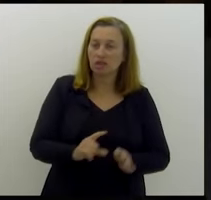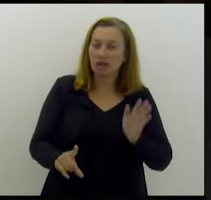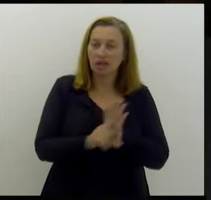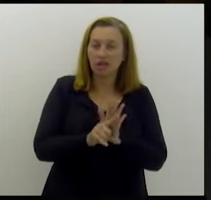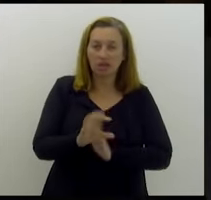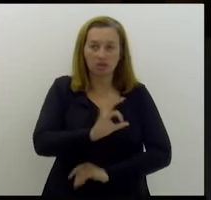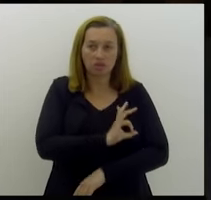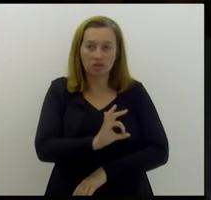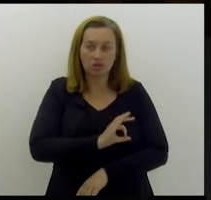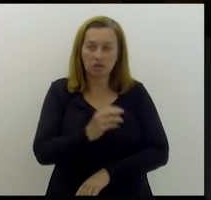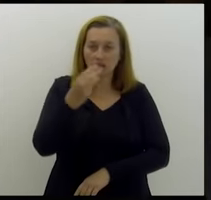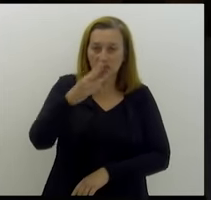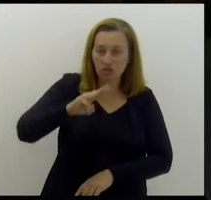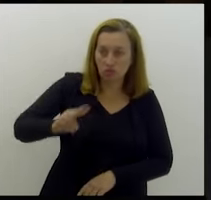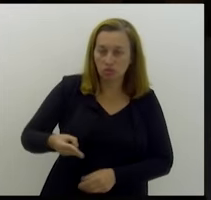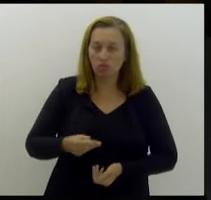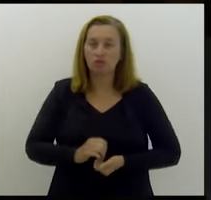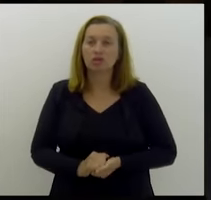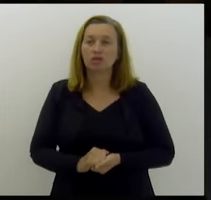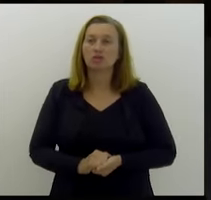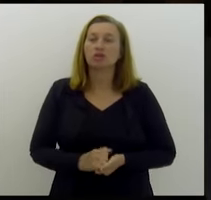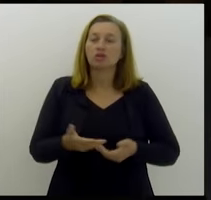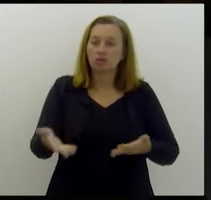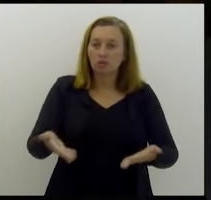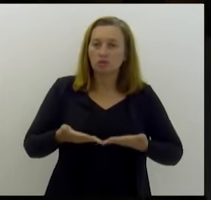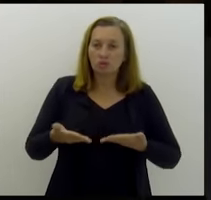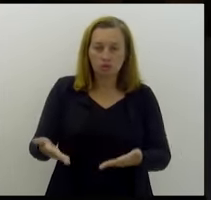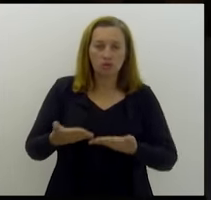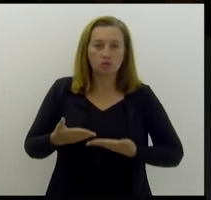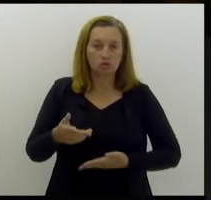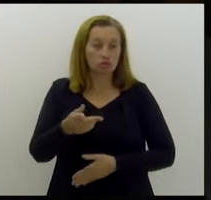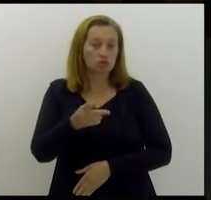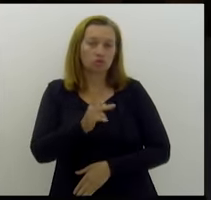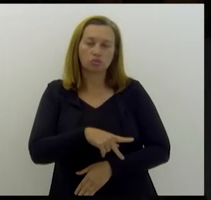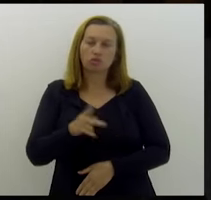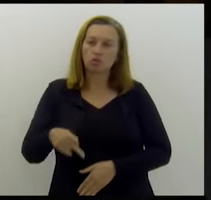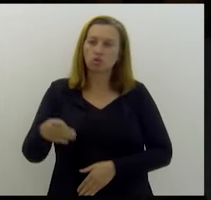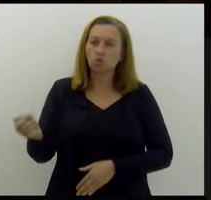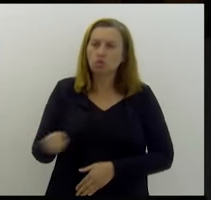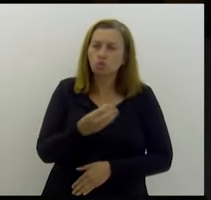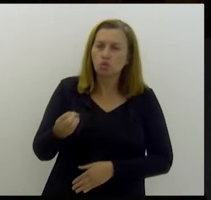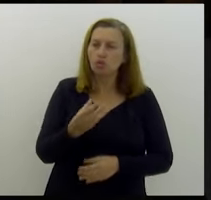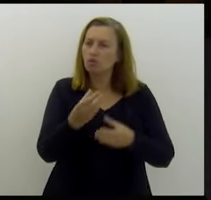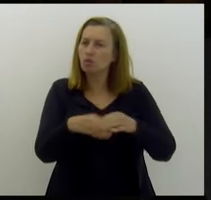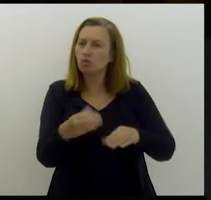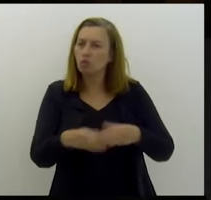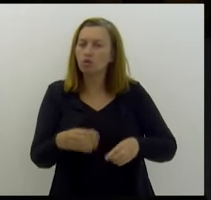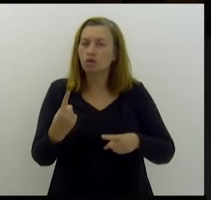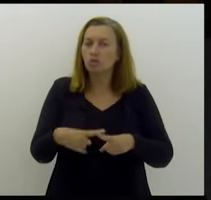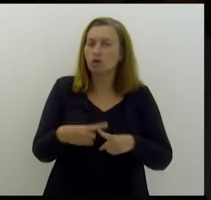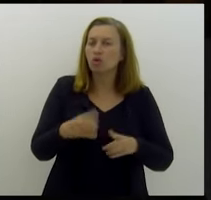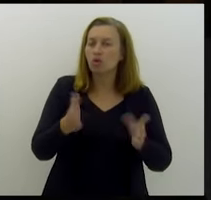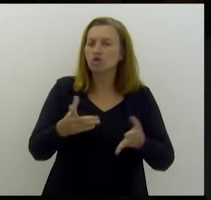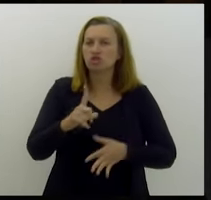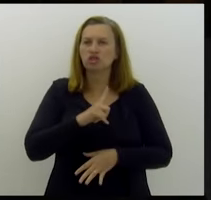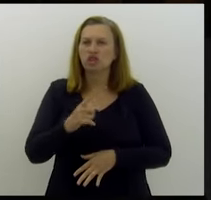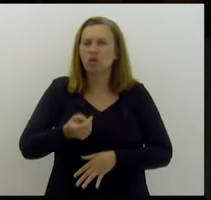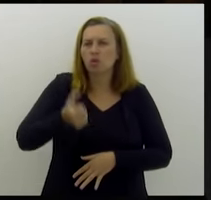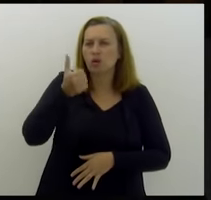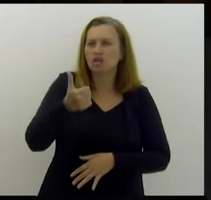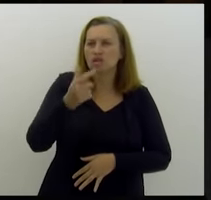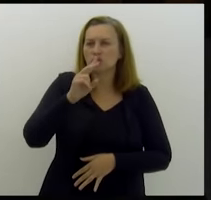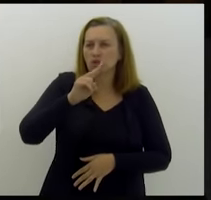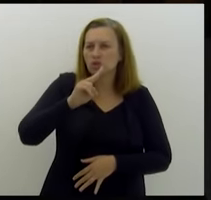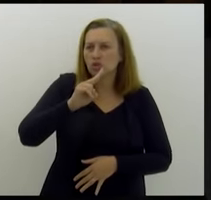23.000 a gente quer que convoque os professores concursados que façam um novo concurso Porque hoje a gente ainda tem quase 2.000